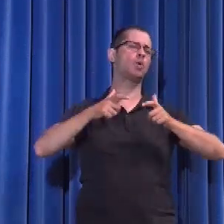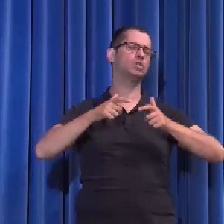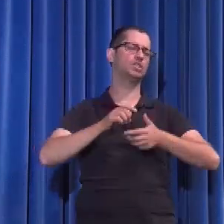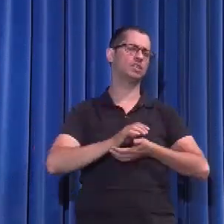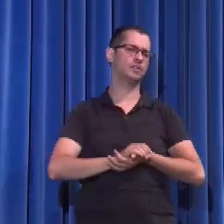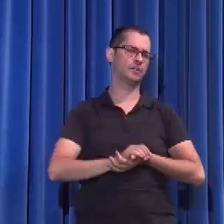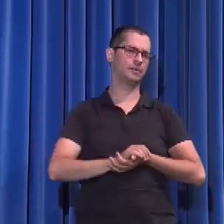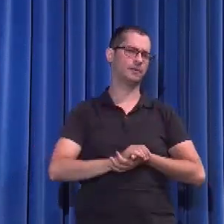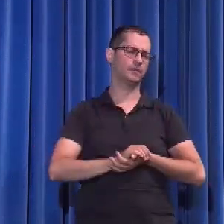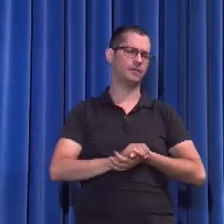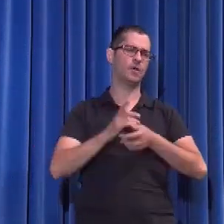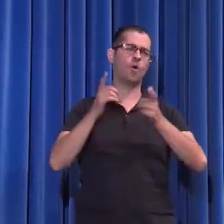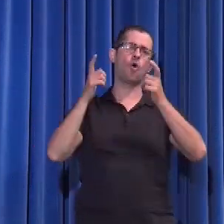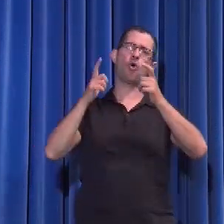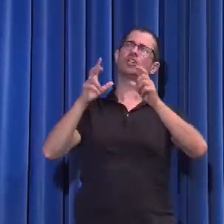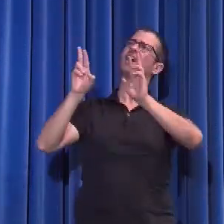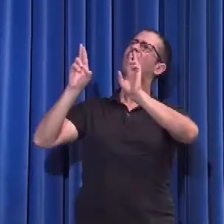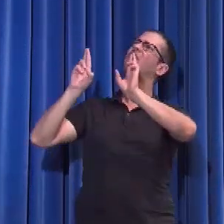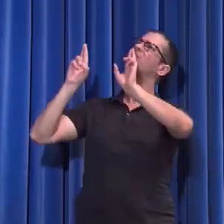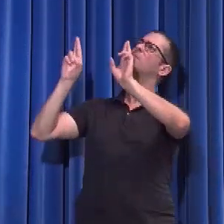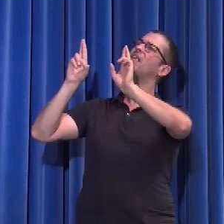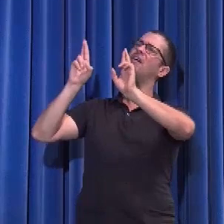Onde está a nossa esperança?